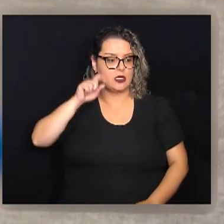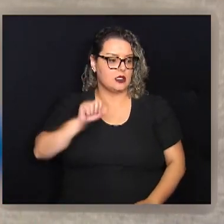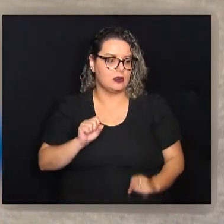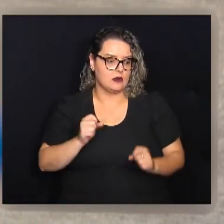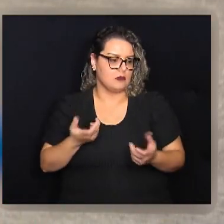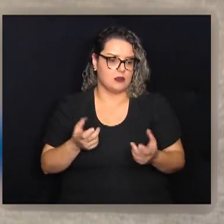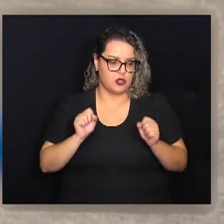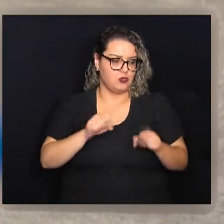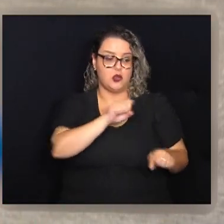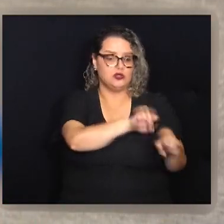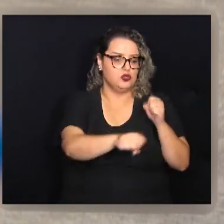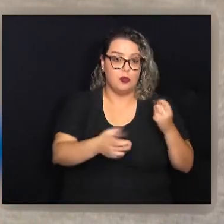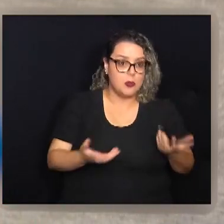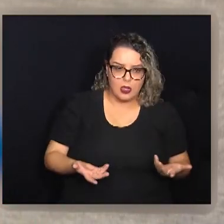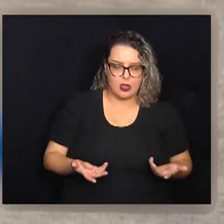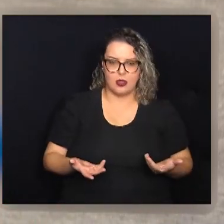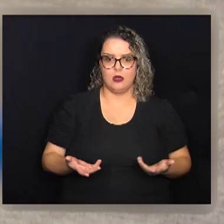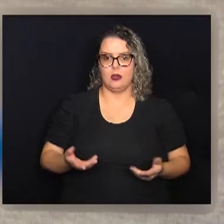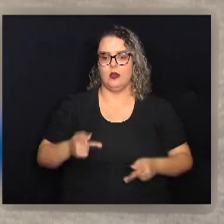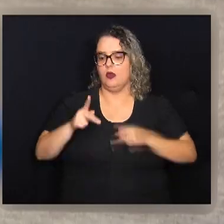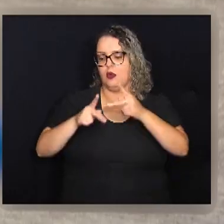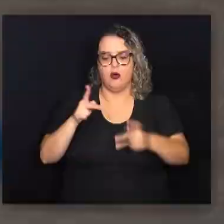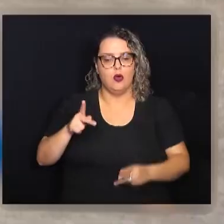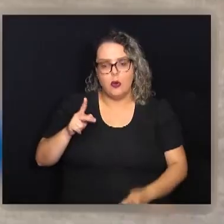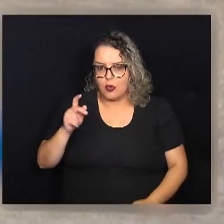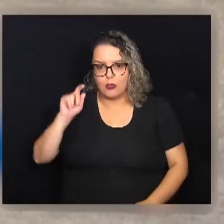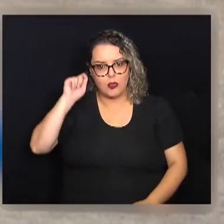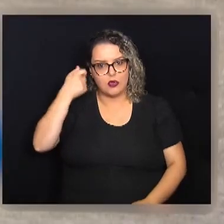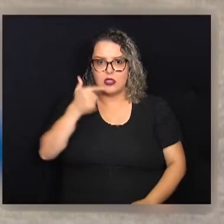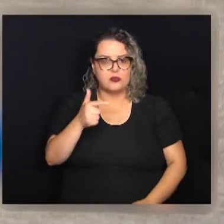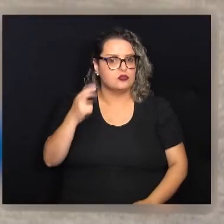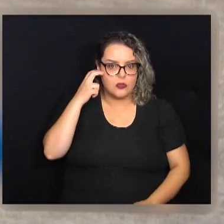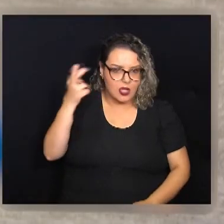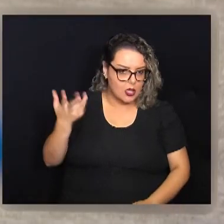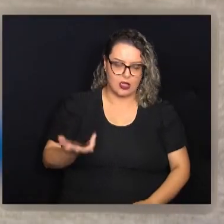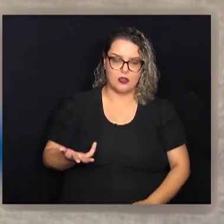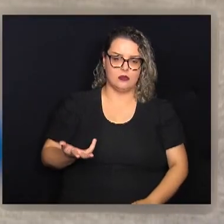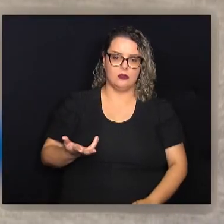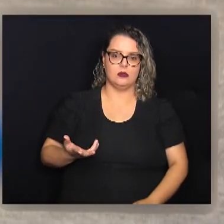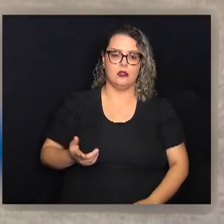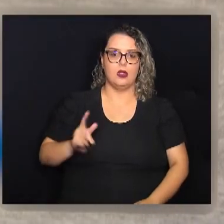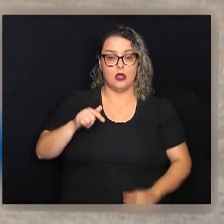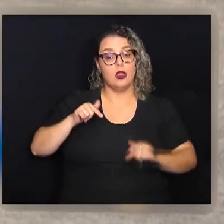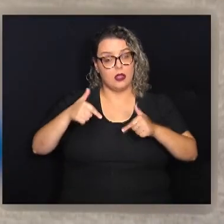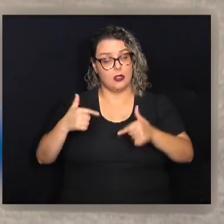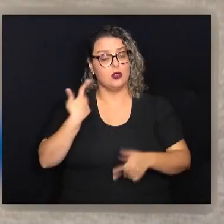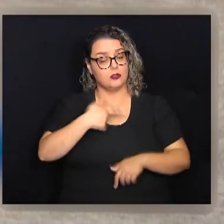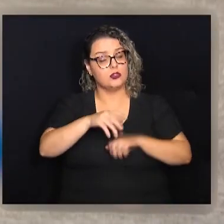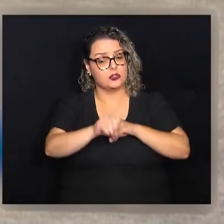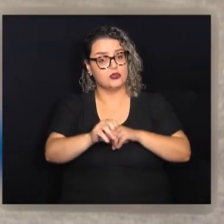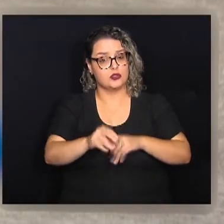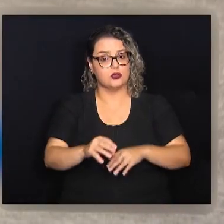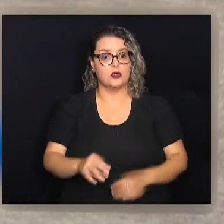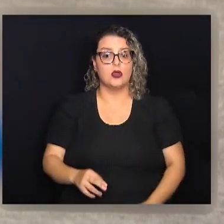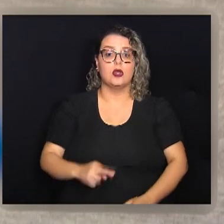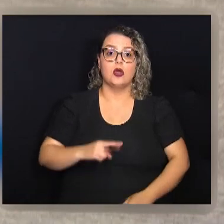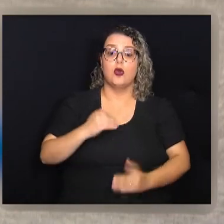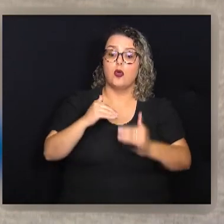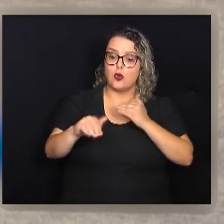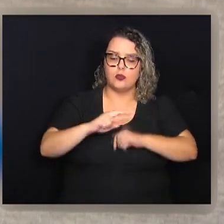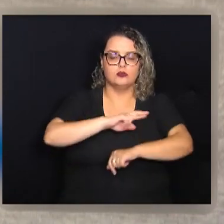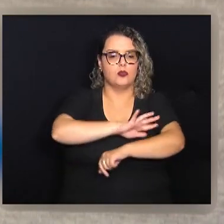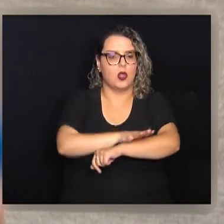povo negro como desprovido de intelectualidade. Fazer essa luta e que a nossa educação seja uma educação antirracista, porque a gente precisa